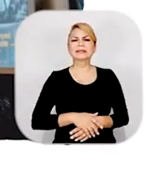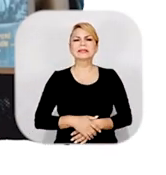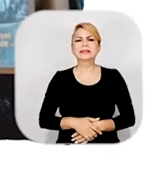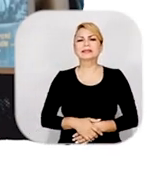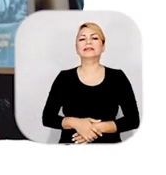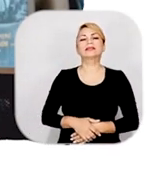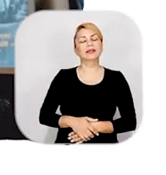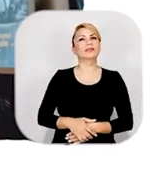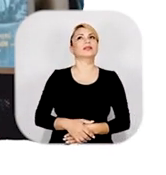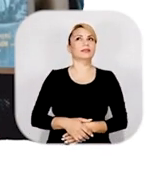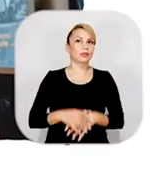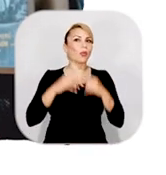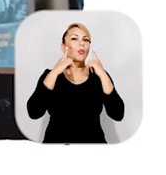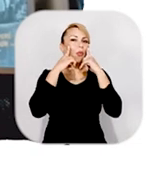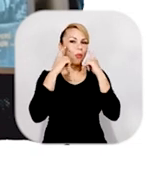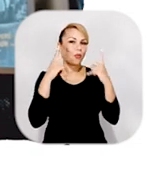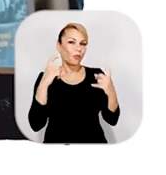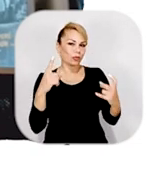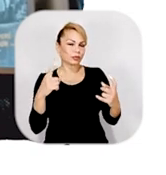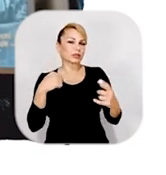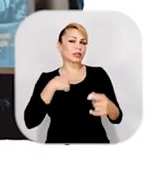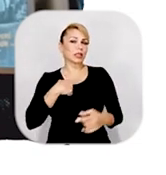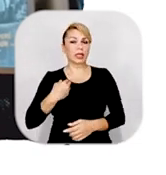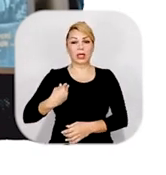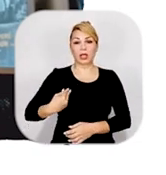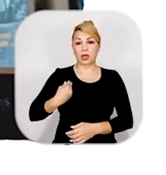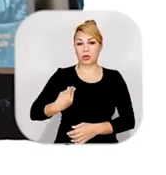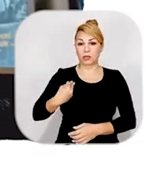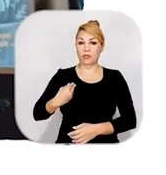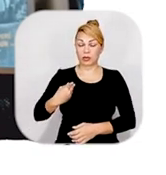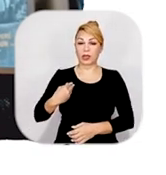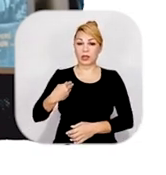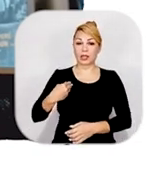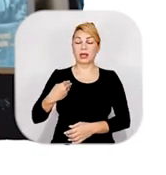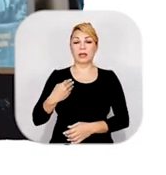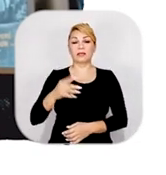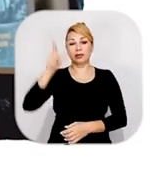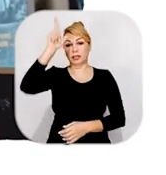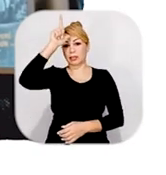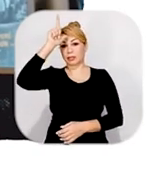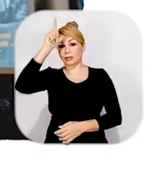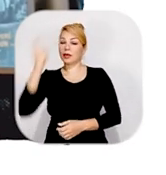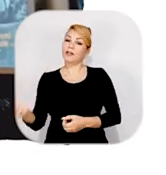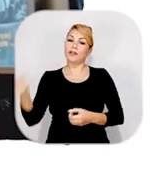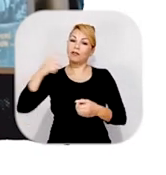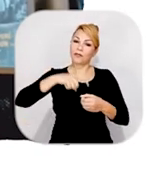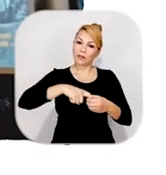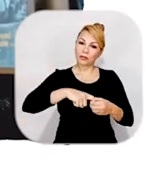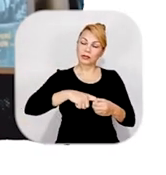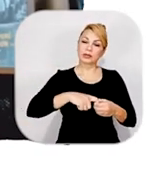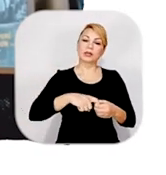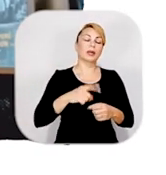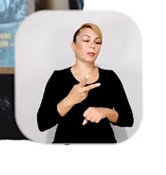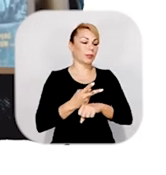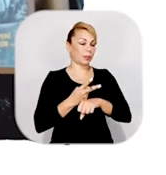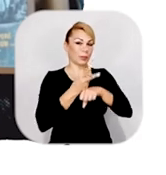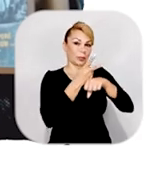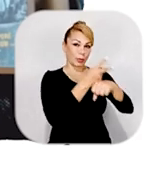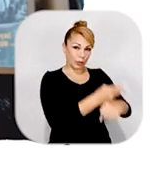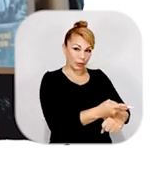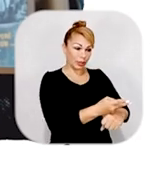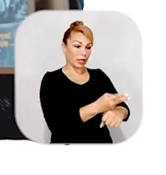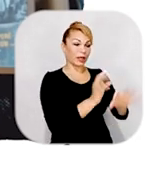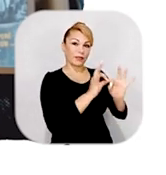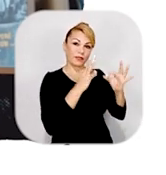achei muito curioso. Como eu vivia na Alemanha, eu retornei e procurei a família do etnólogo.